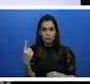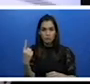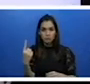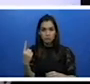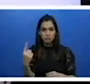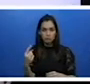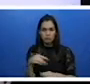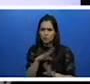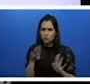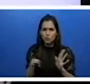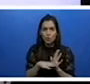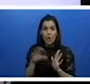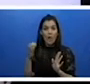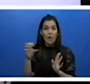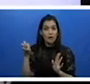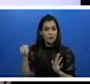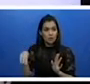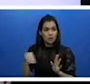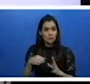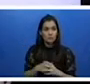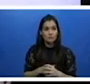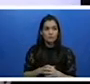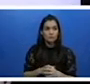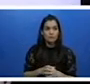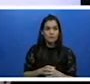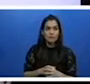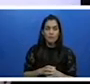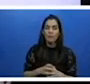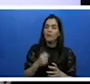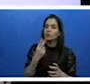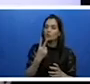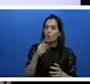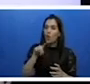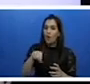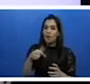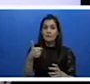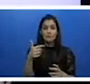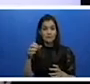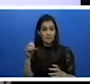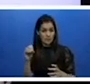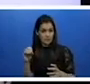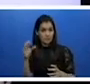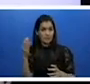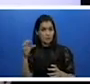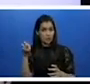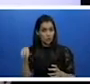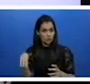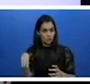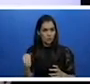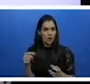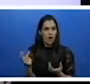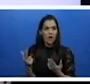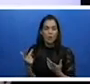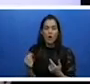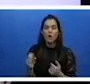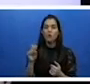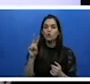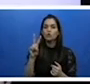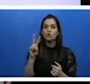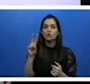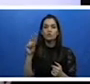centímetros. Eu tenho 2 metros e 10 centímetros, que correspondem a